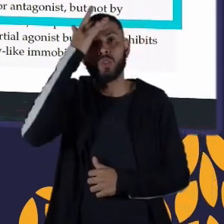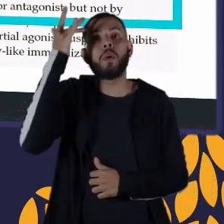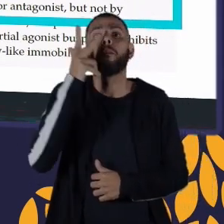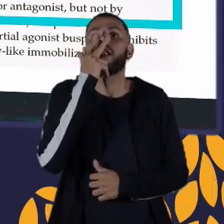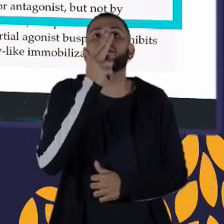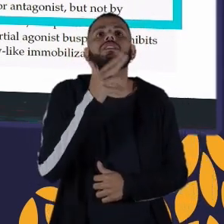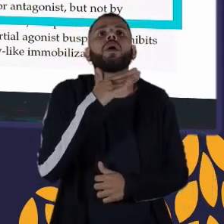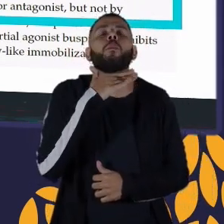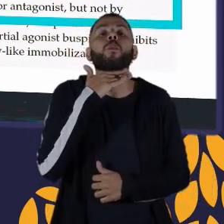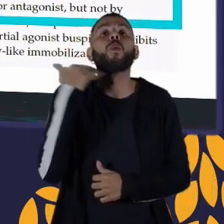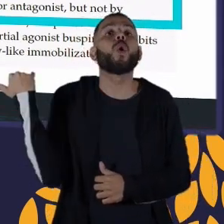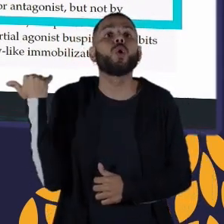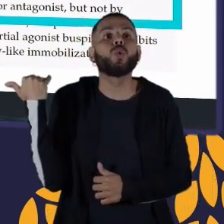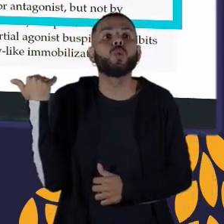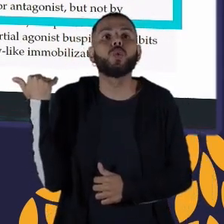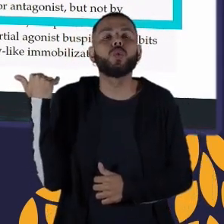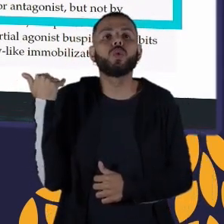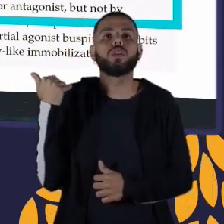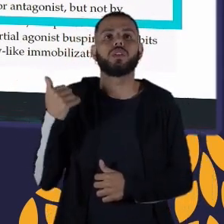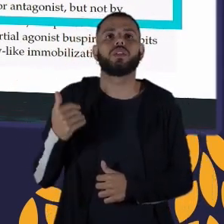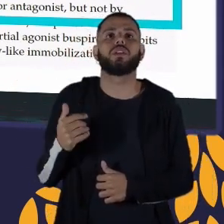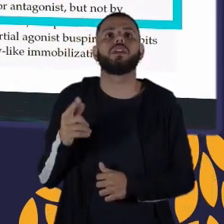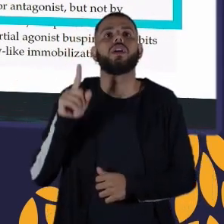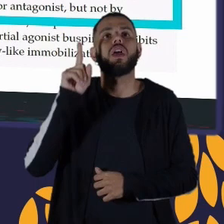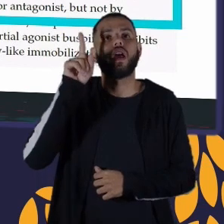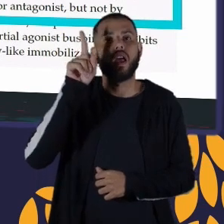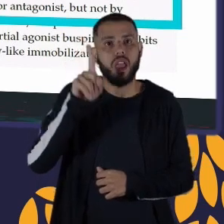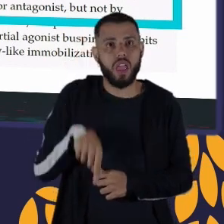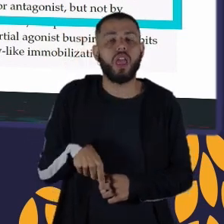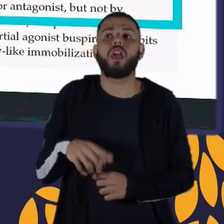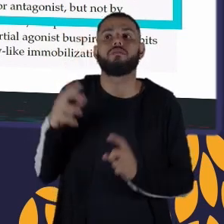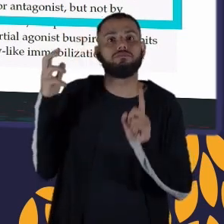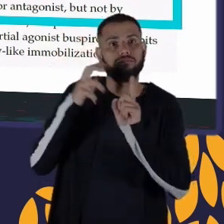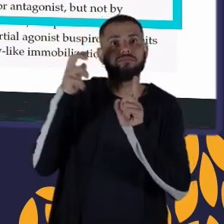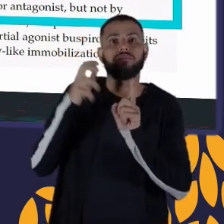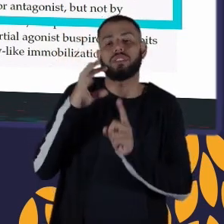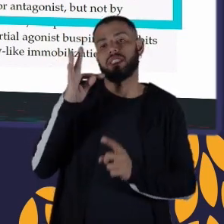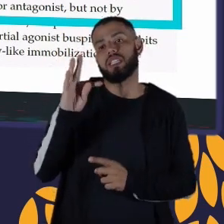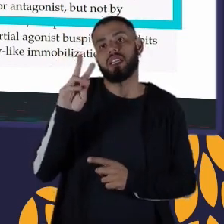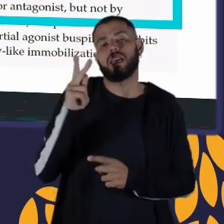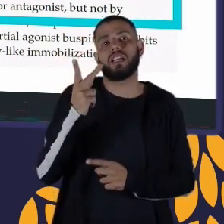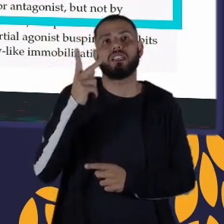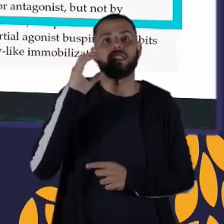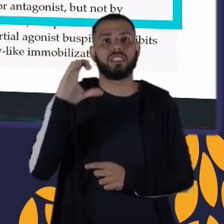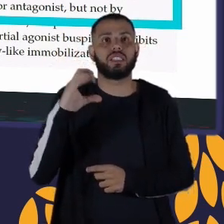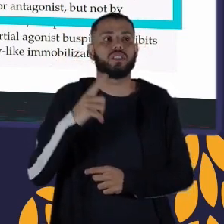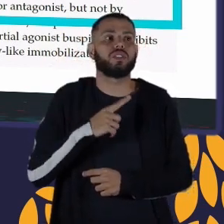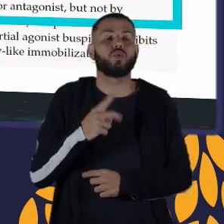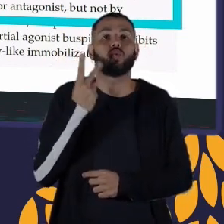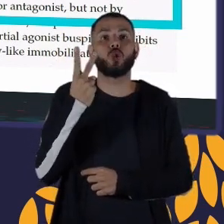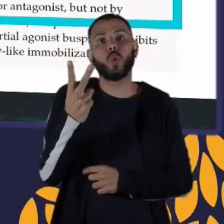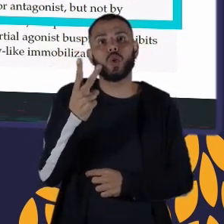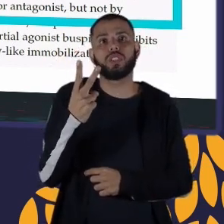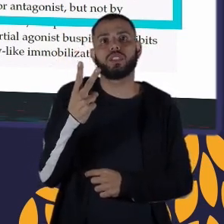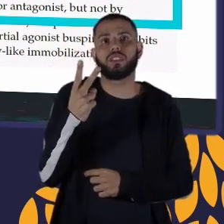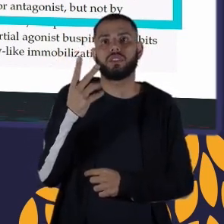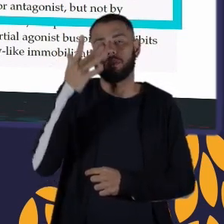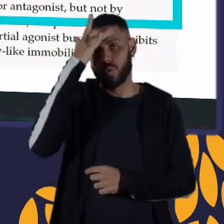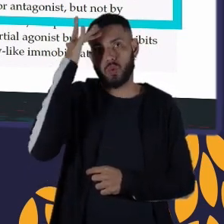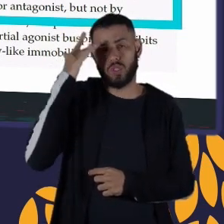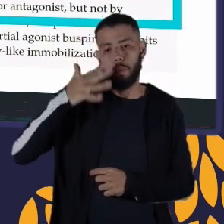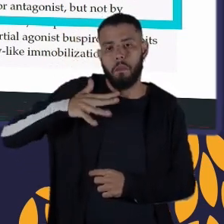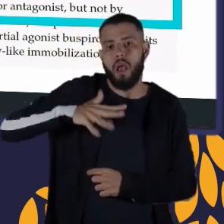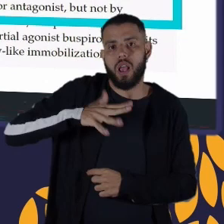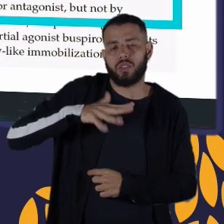a catalepsia, induzida pelo THC. Eu tive 2 pacientes com Parkinson que tiveram